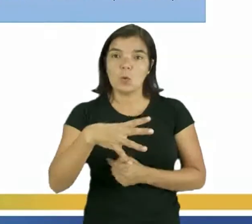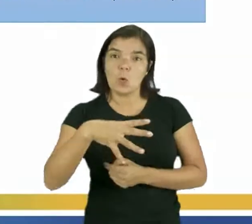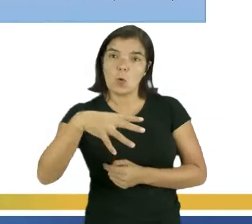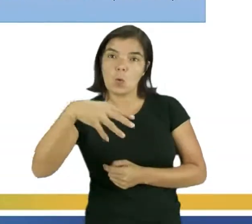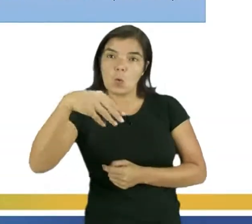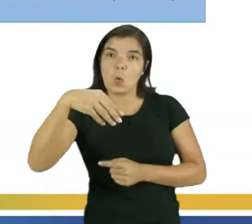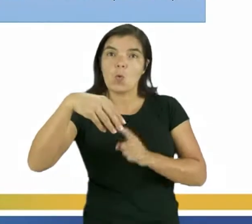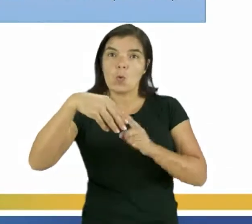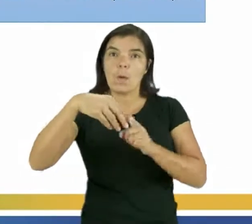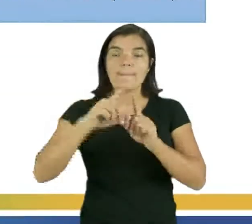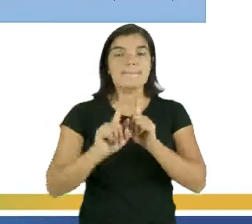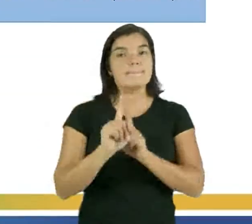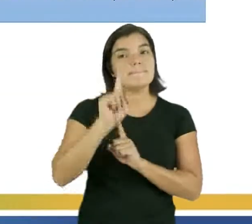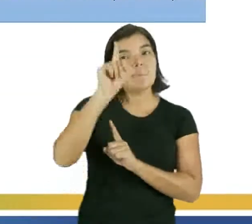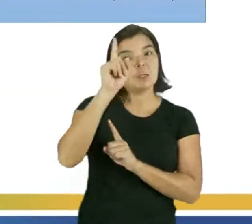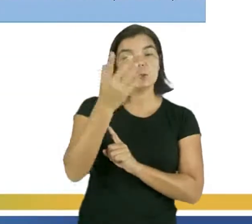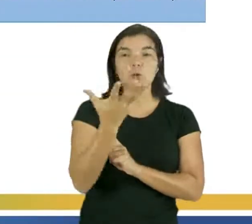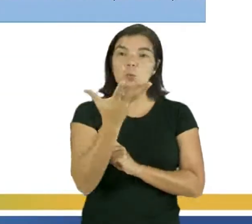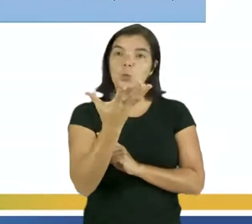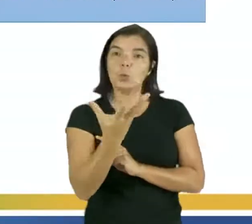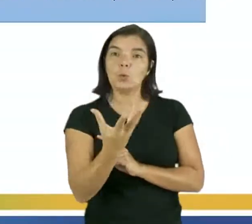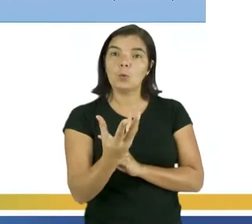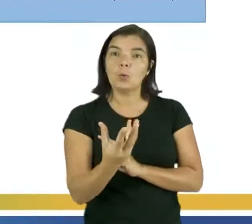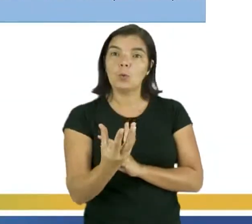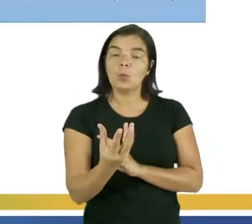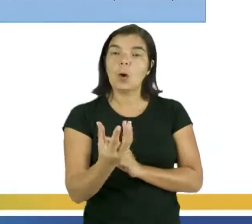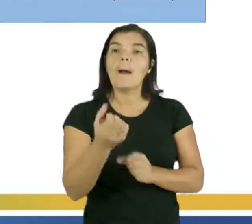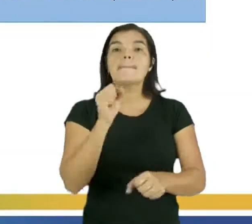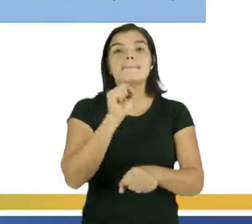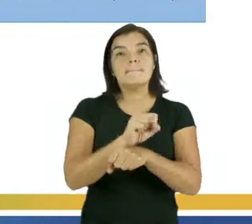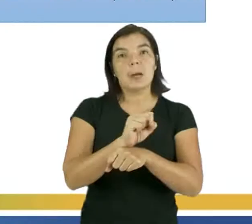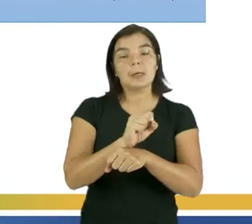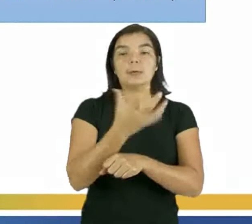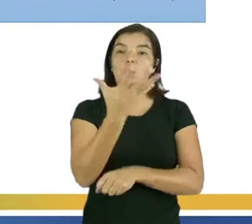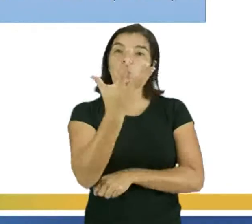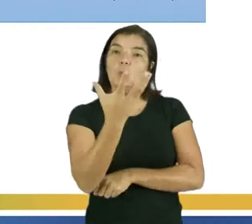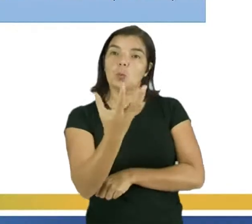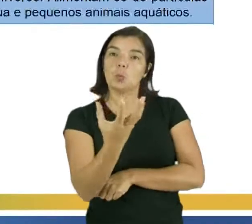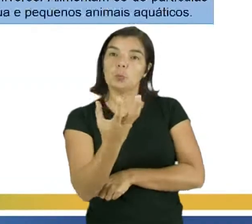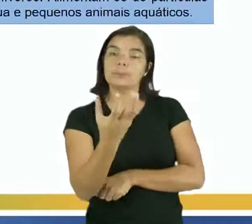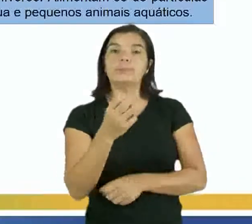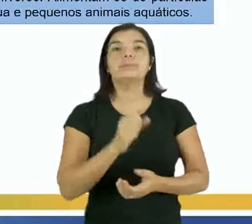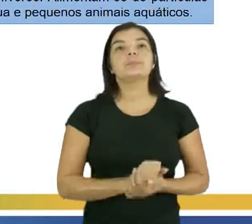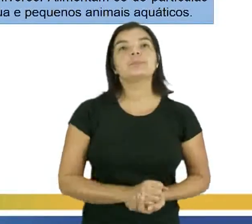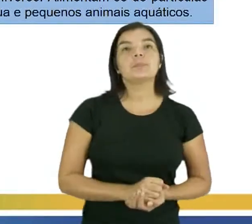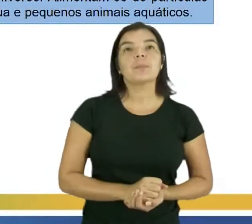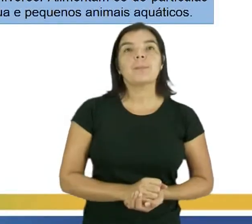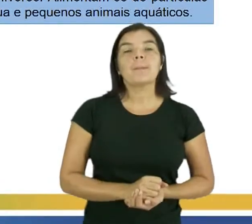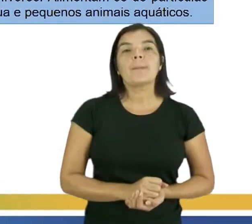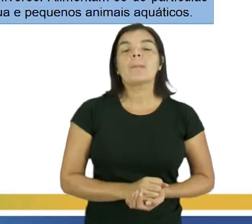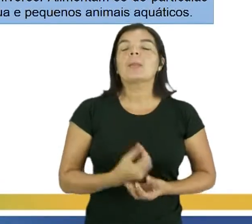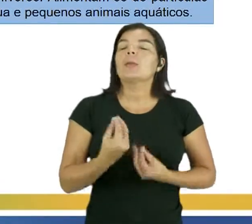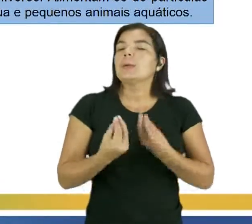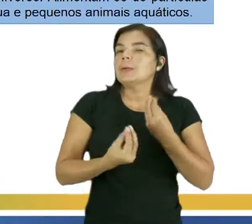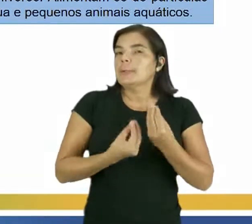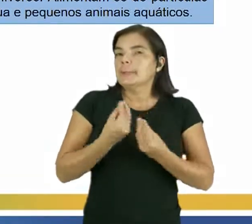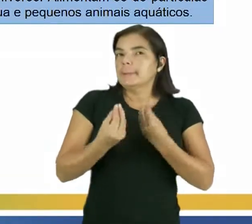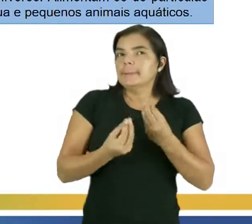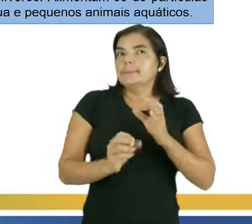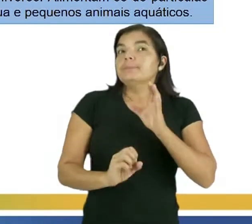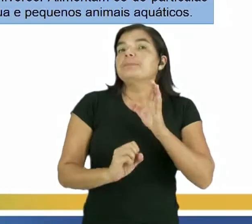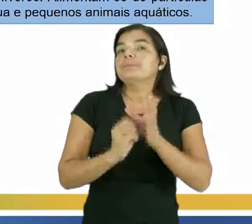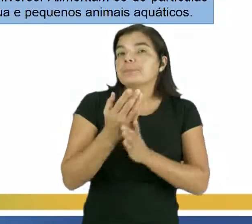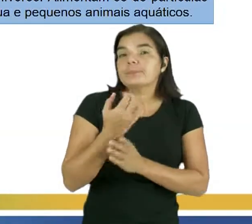para baixo, vai ser voltado para cima e ele fica parado então. E, seguindo, o que